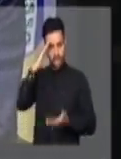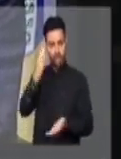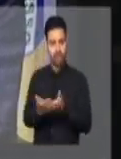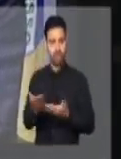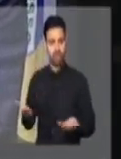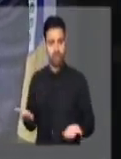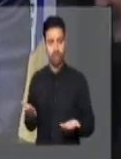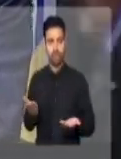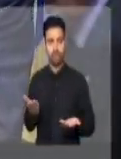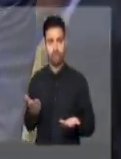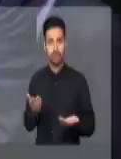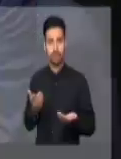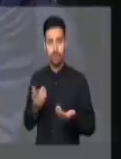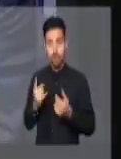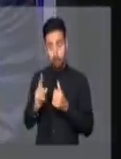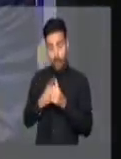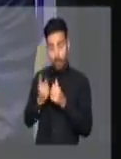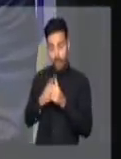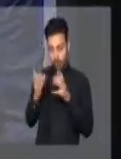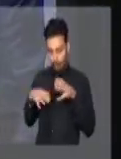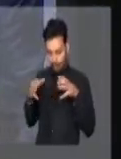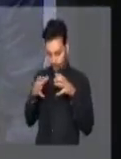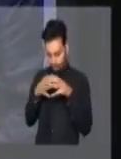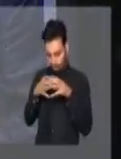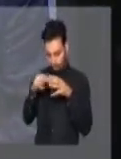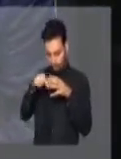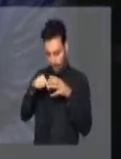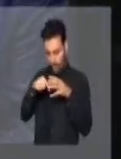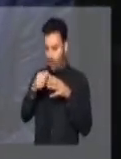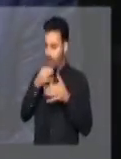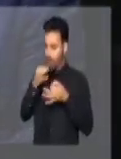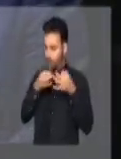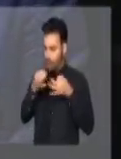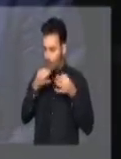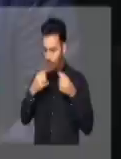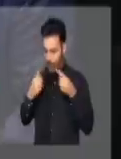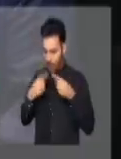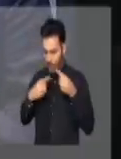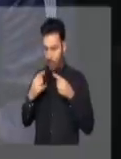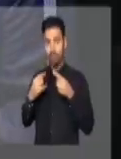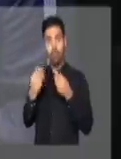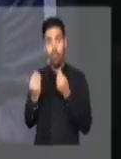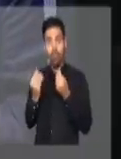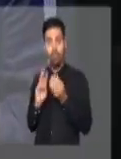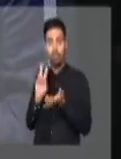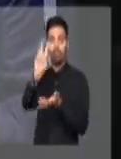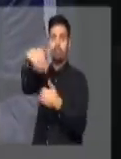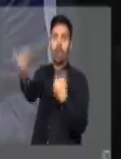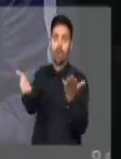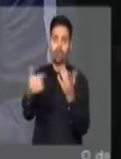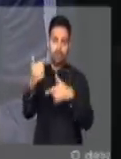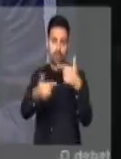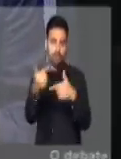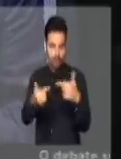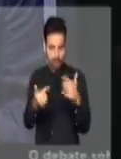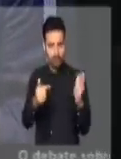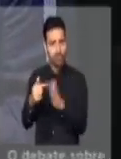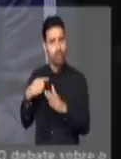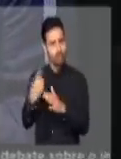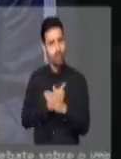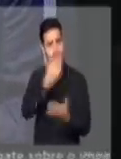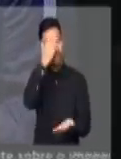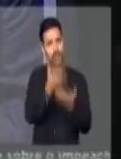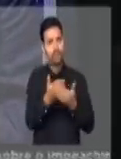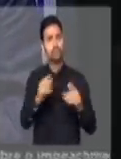nos orienta de dentro para fora dos limites da vida partidária. Acreditamos, senhor presidente, que o indivíduo deve